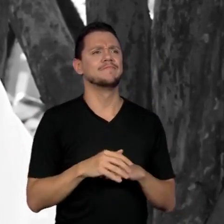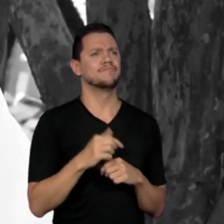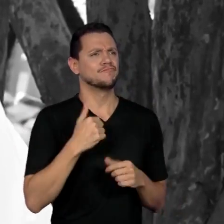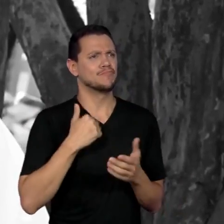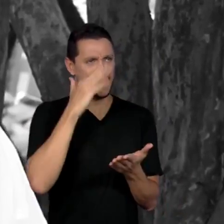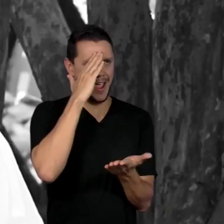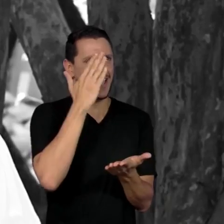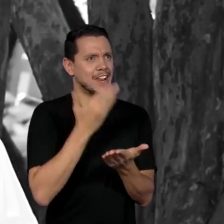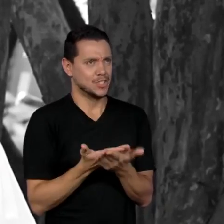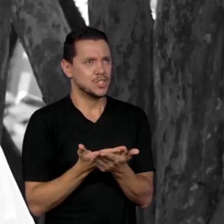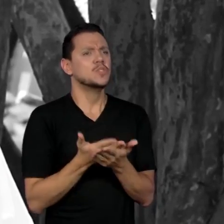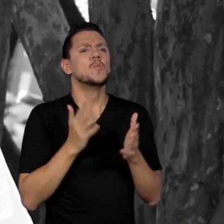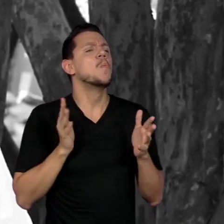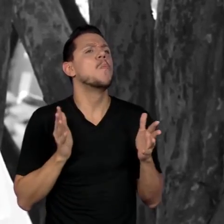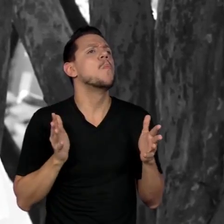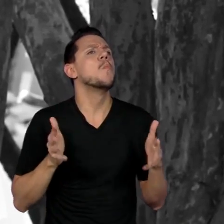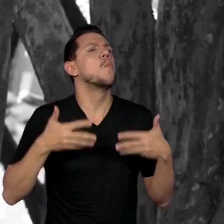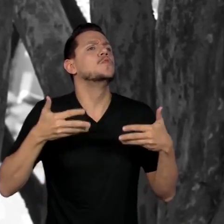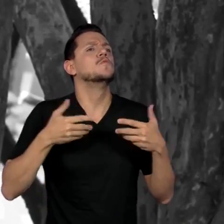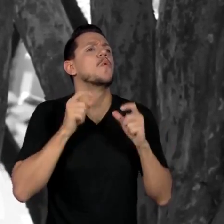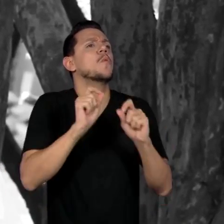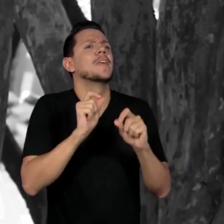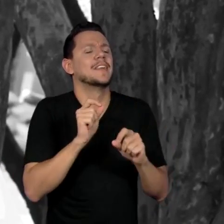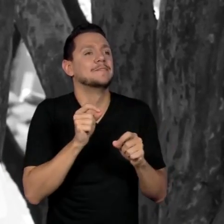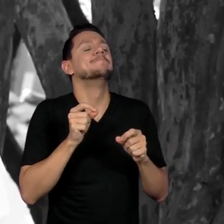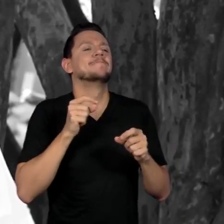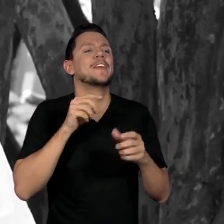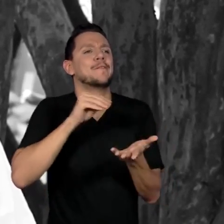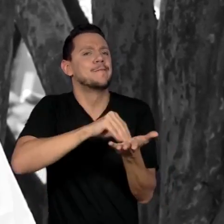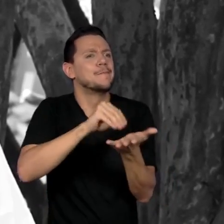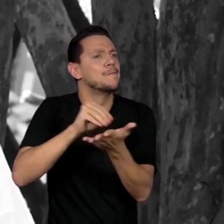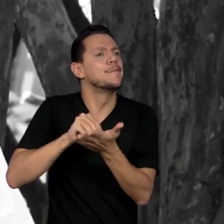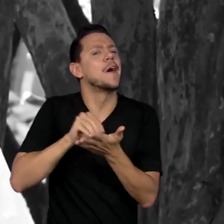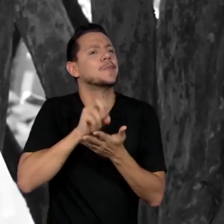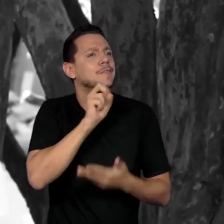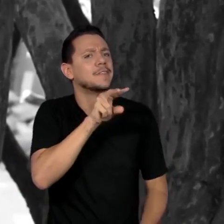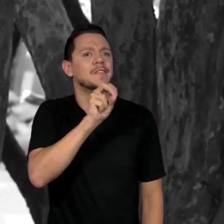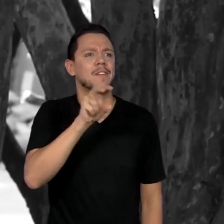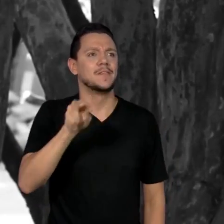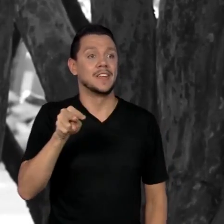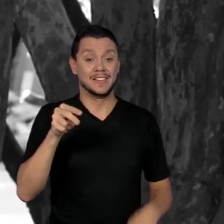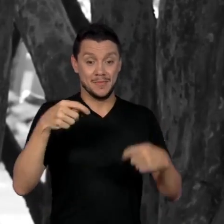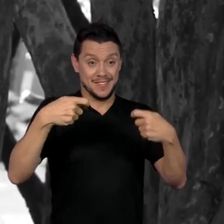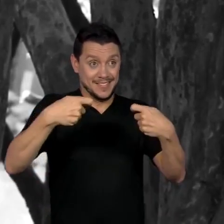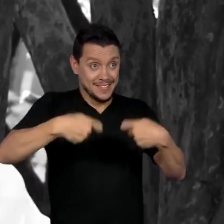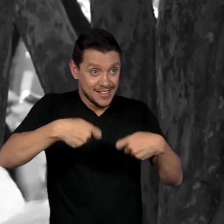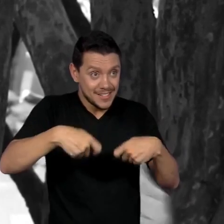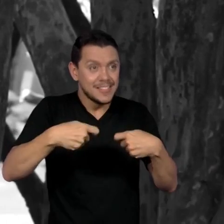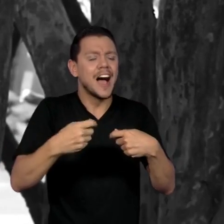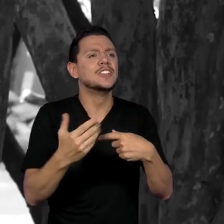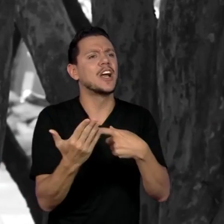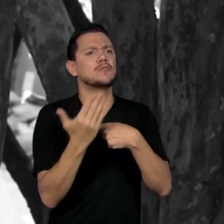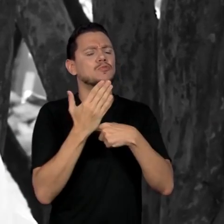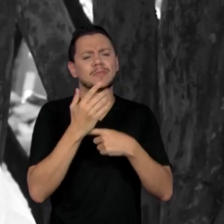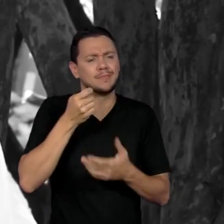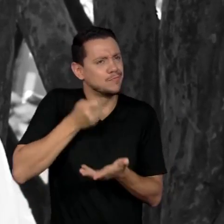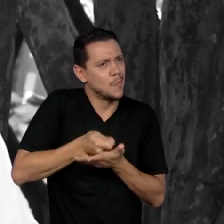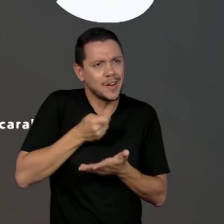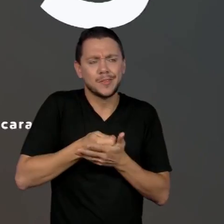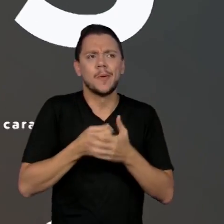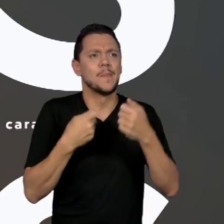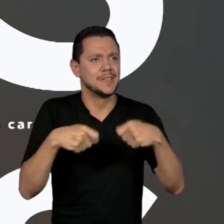que o que motivou foi a carência. São as necessidades que nos obrigam a